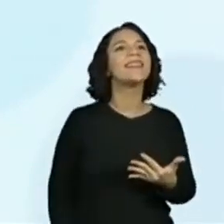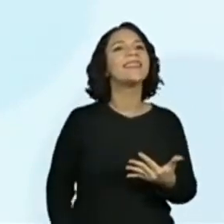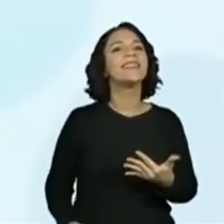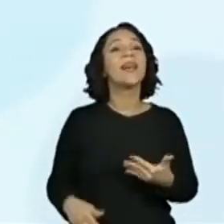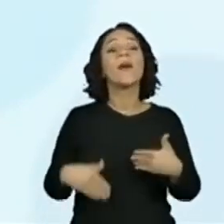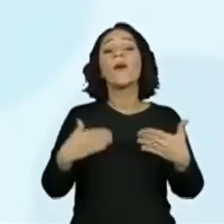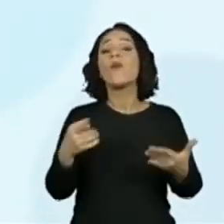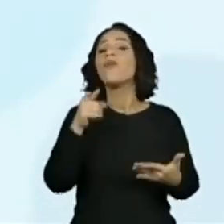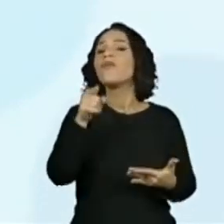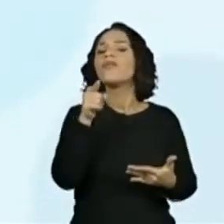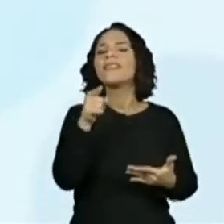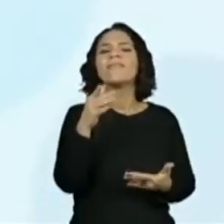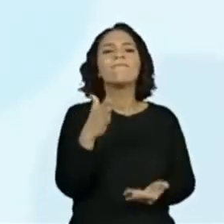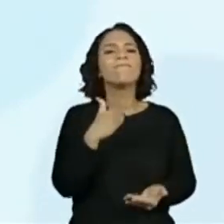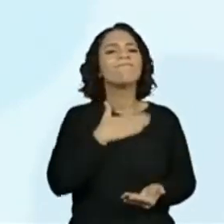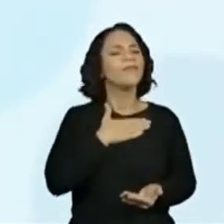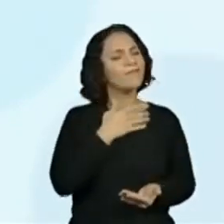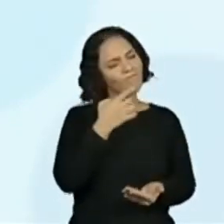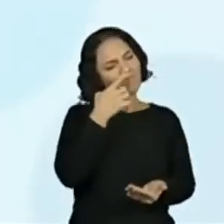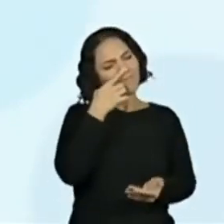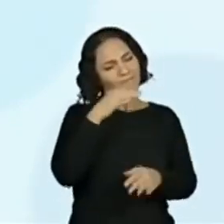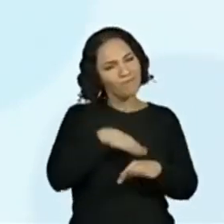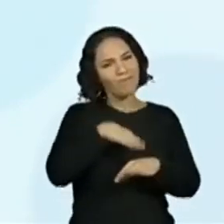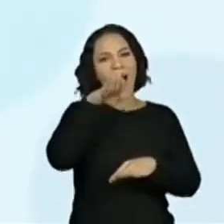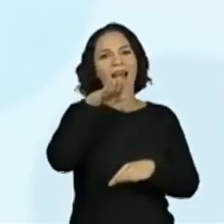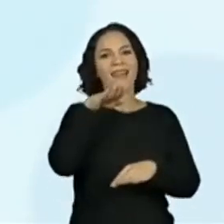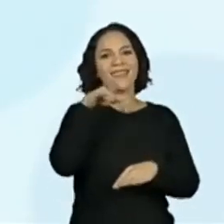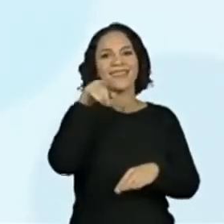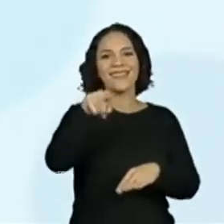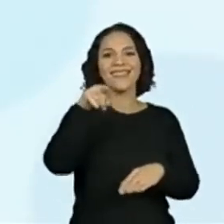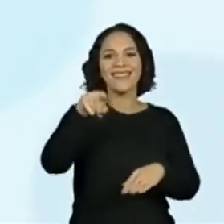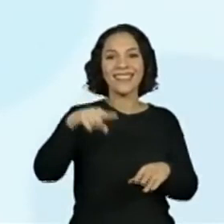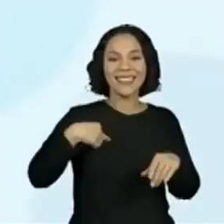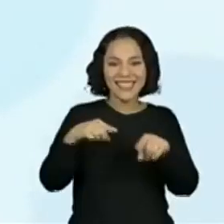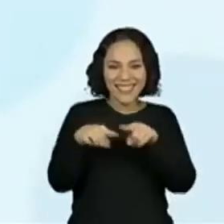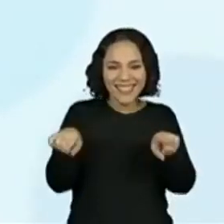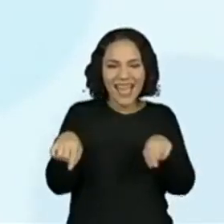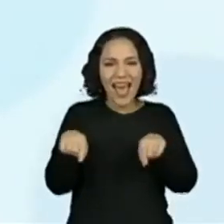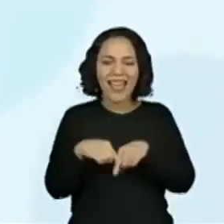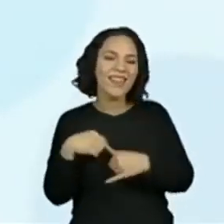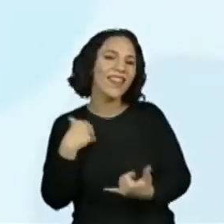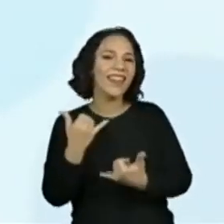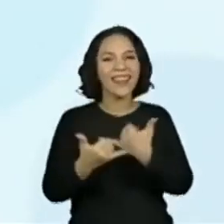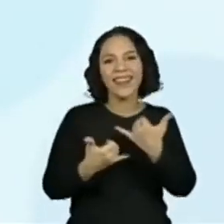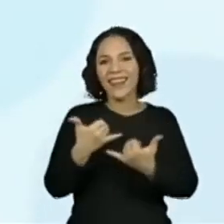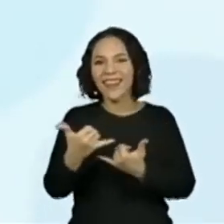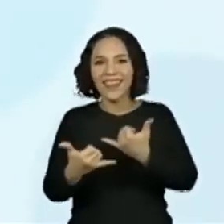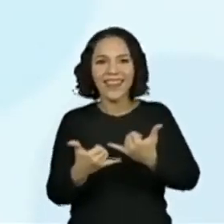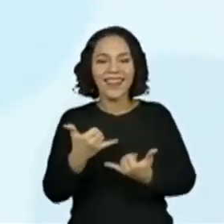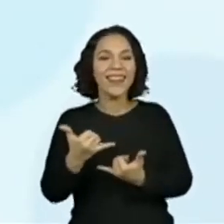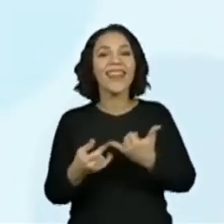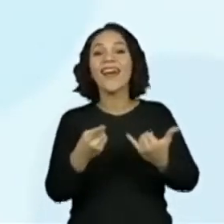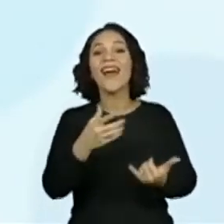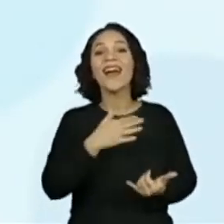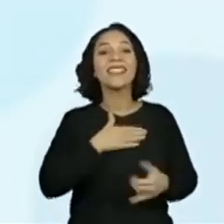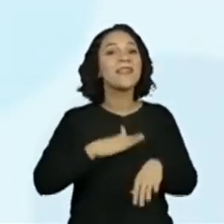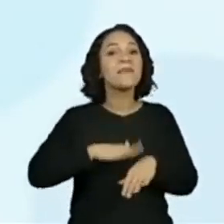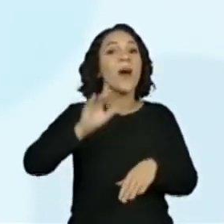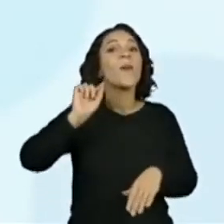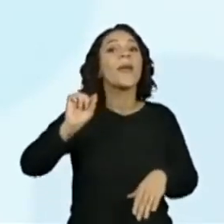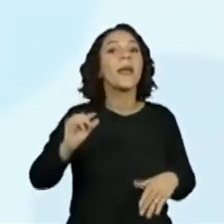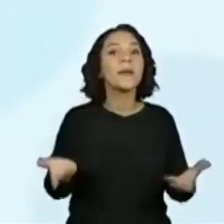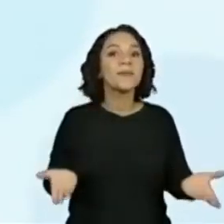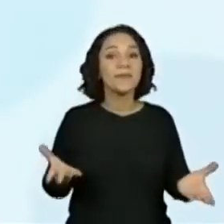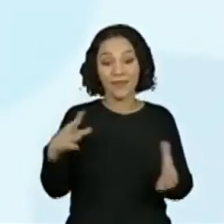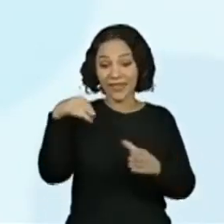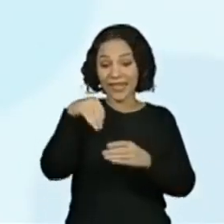Qual é a sua atividade preferida, né? A gente vai escrever o nome da nossa atividade preferida na sala de aula, o que a gente faz